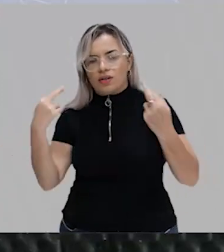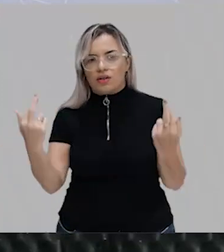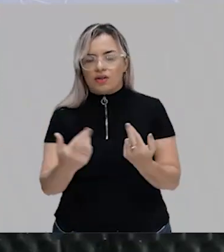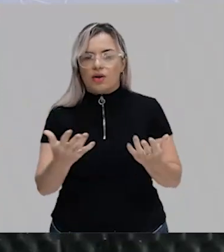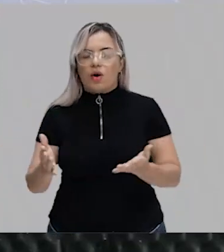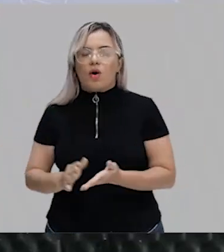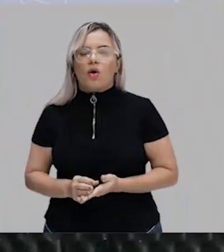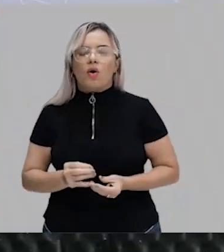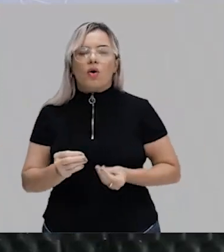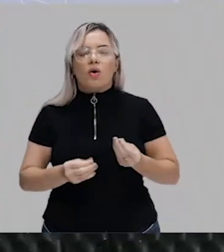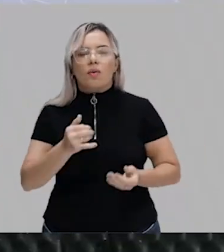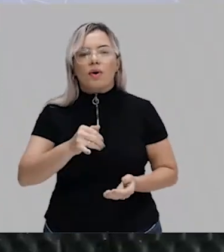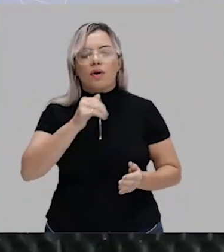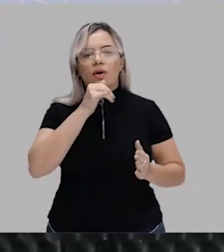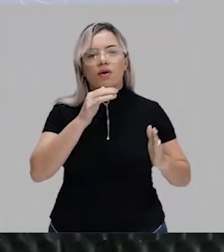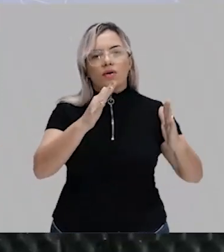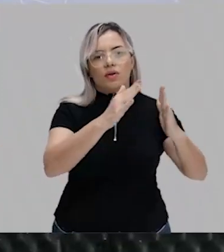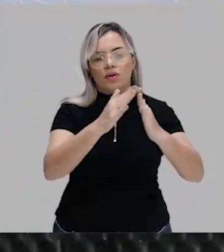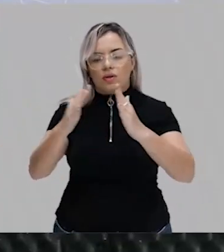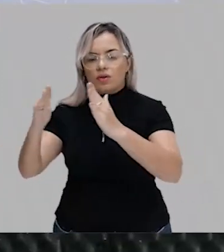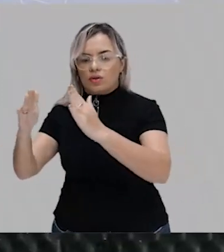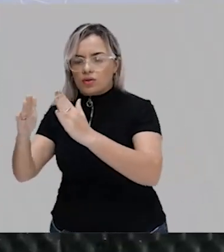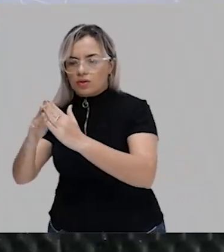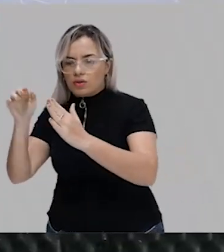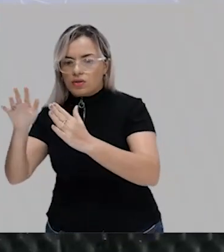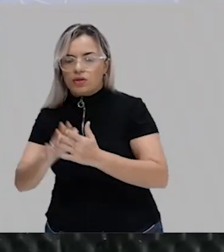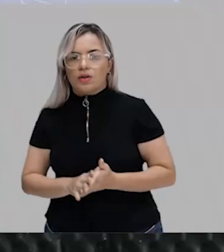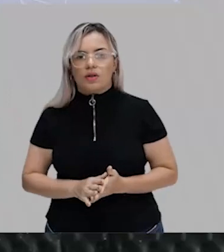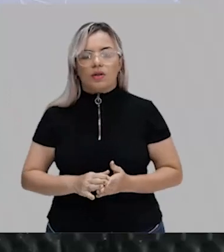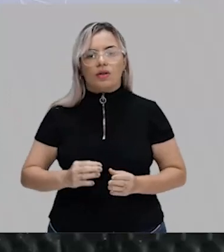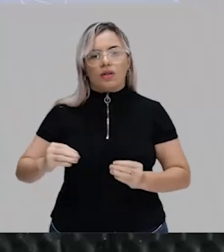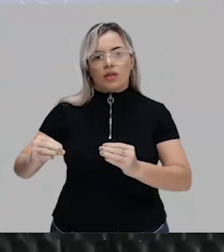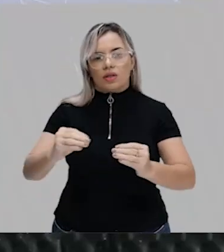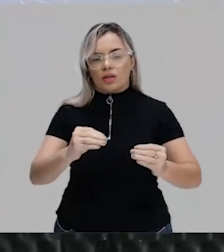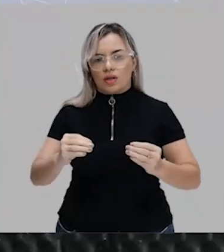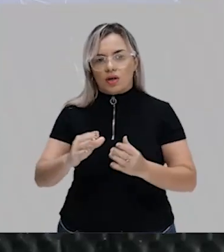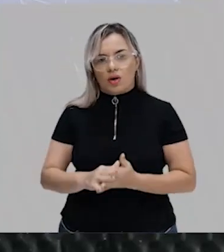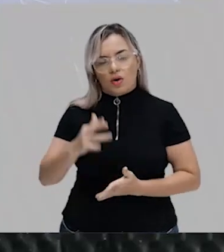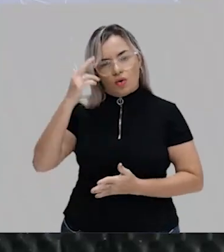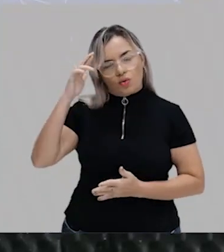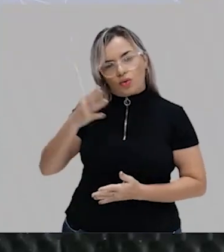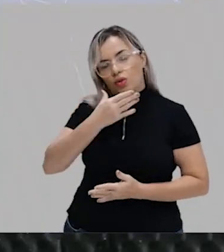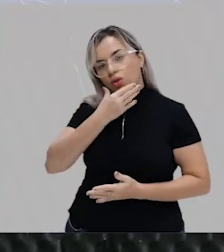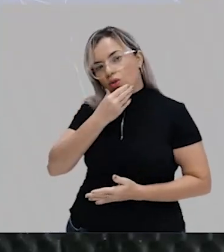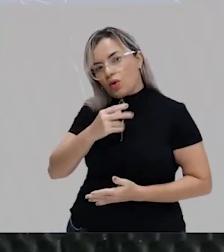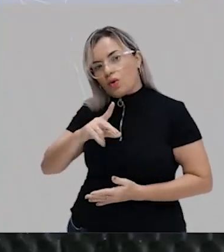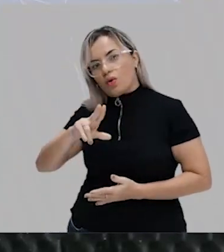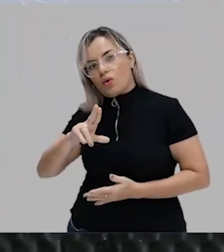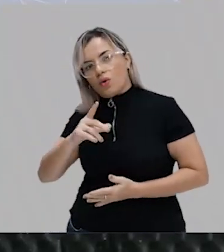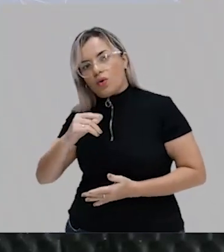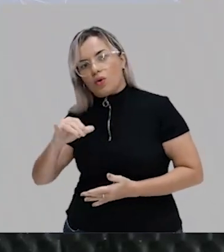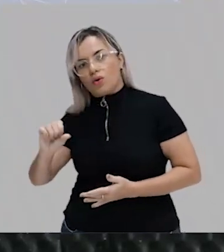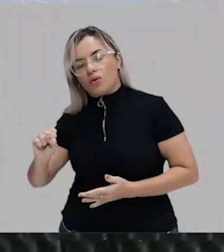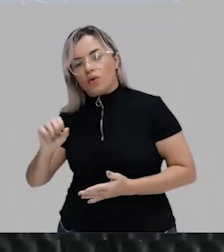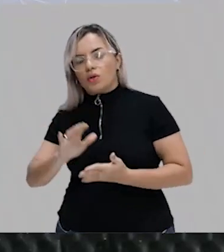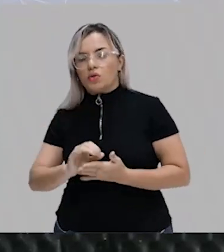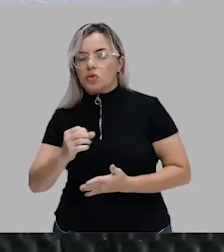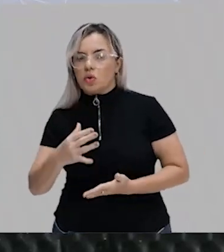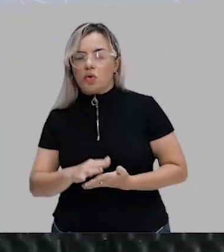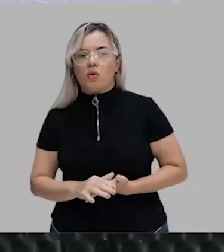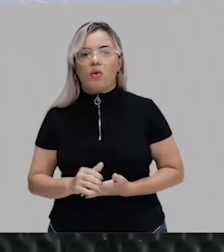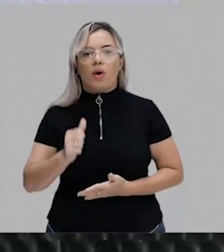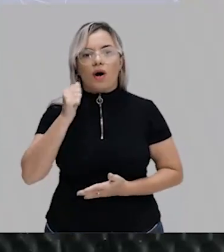a essa pessoa, o senhor Luiz, a senhora Ana, né? Você sempre usa esse